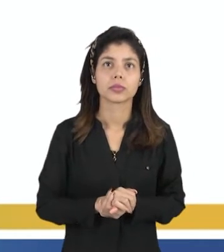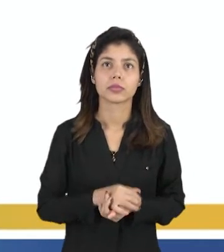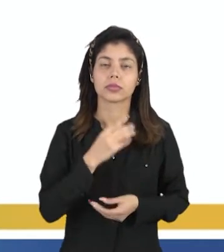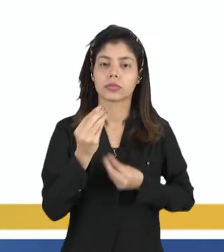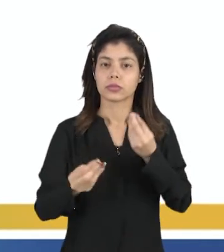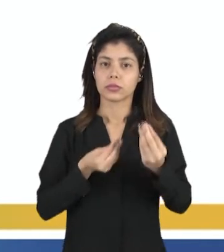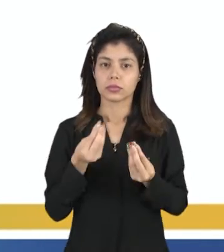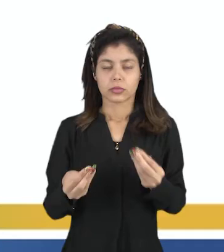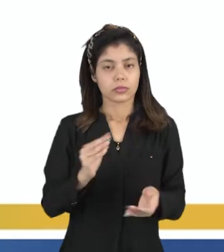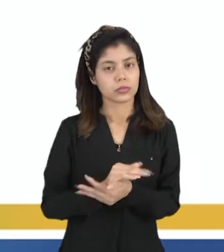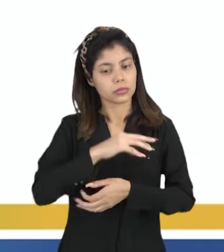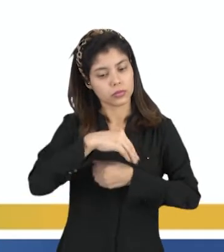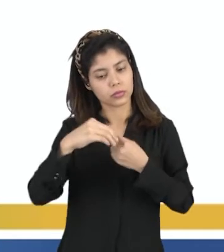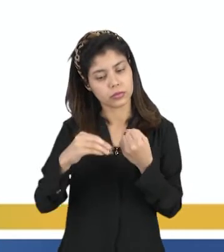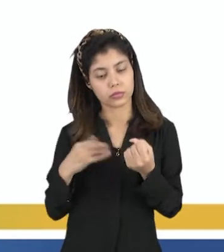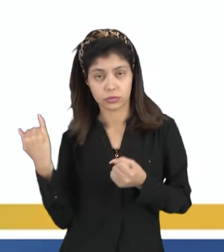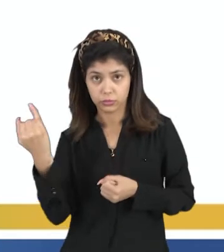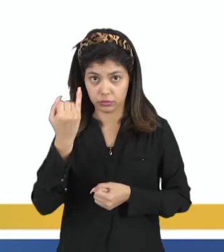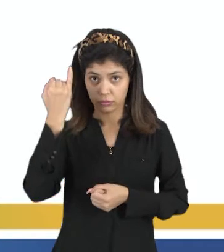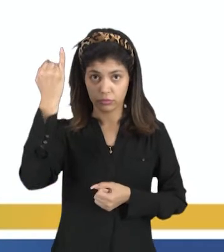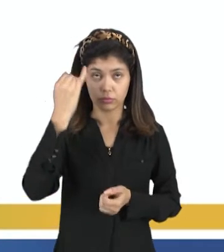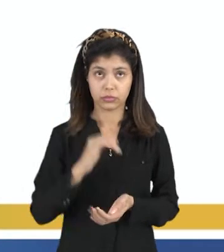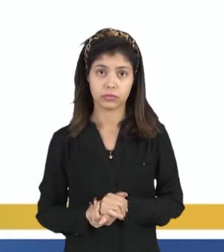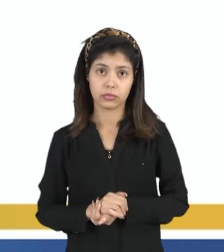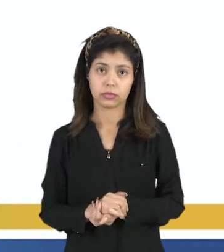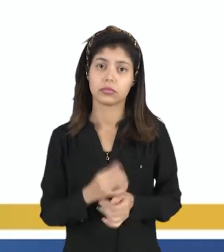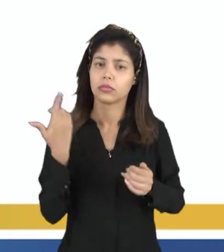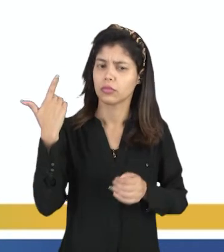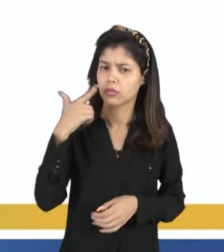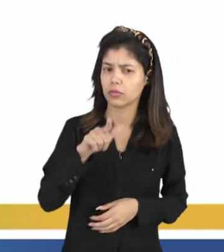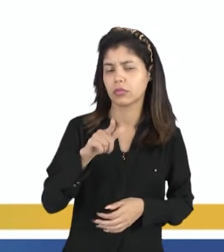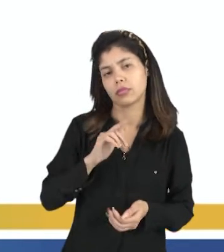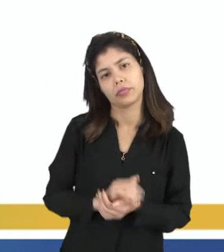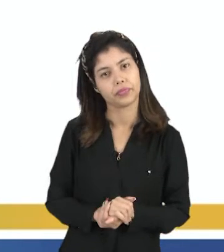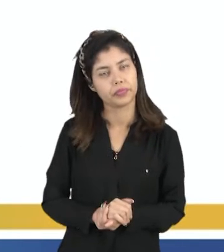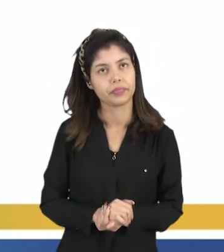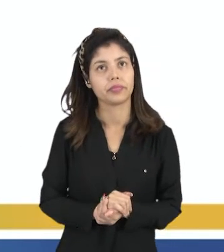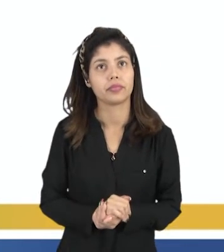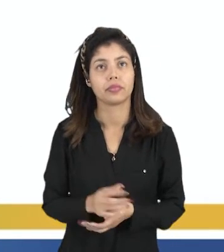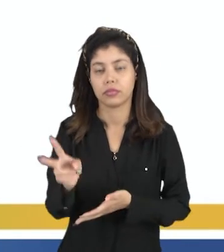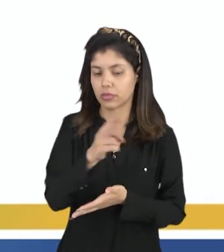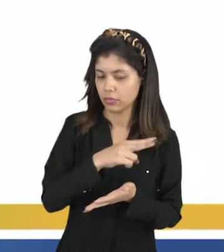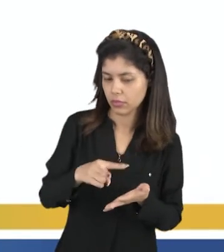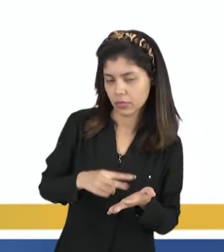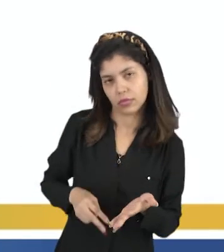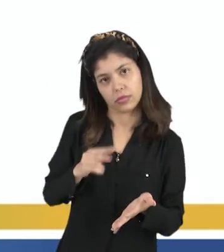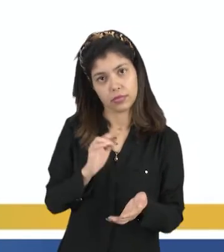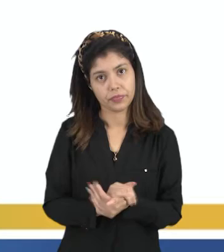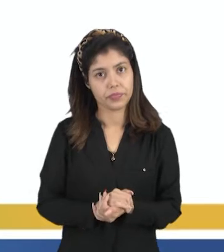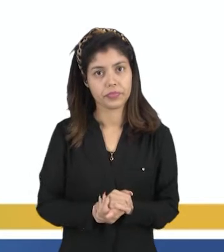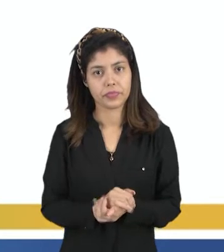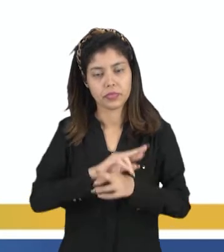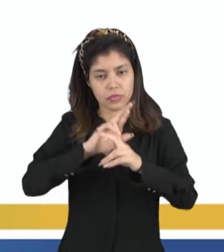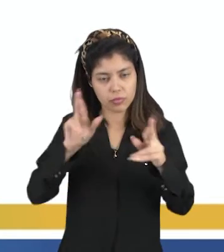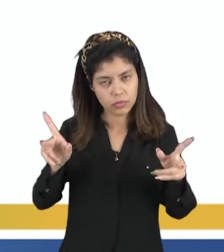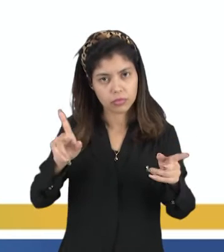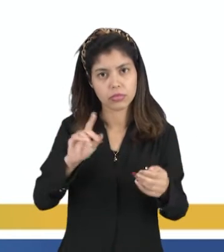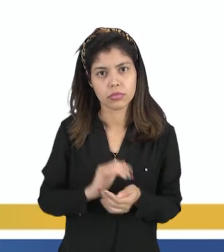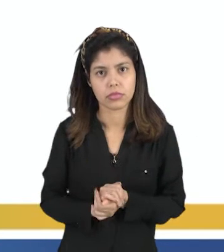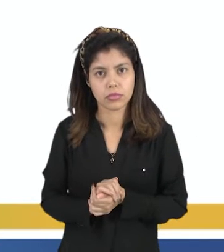como se fossem moléculas especiais que conseguem ler, né, conseguem